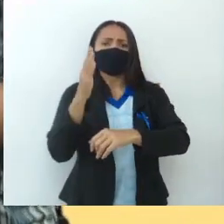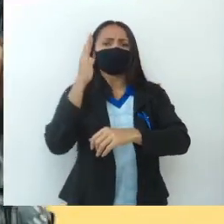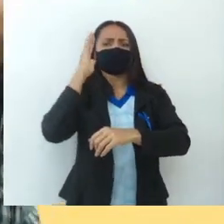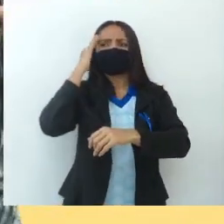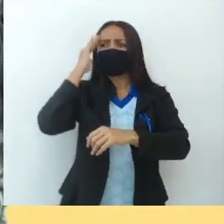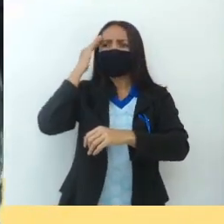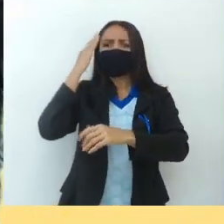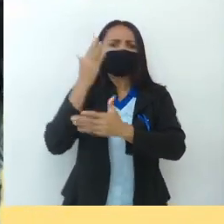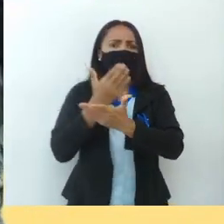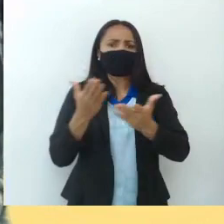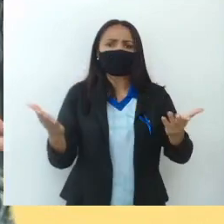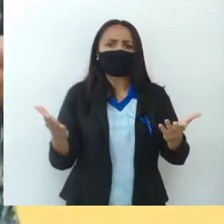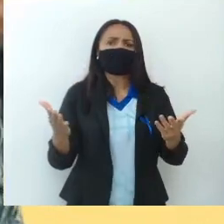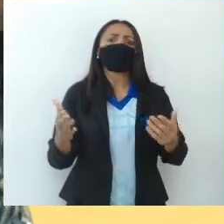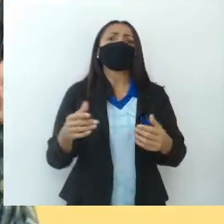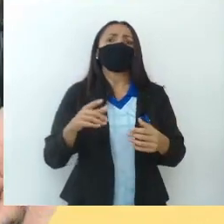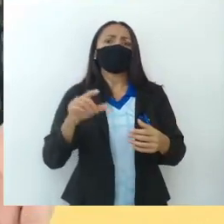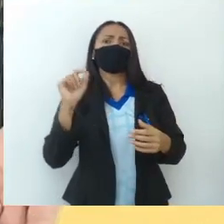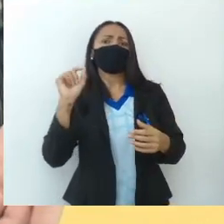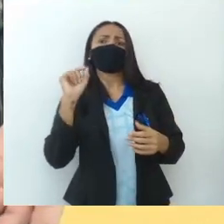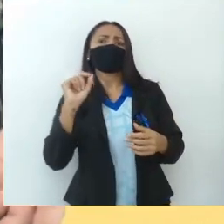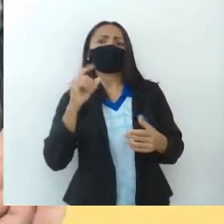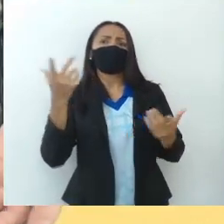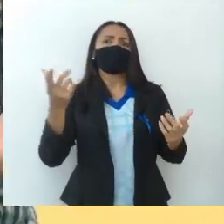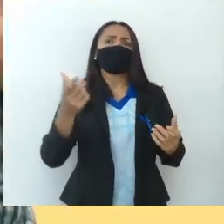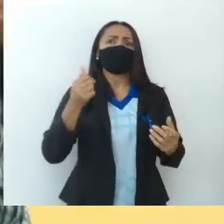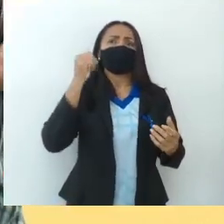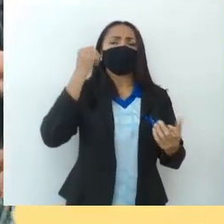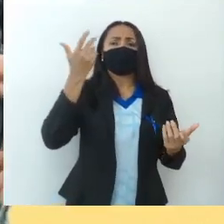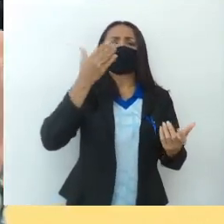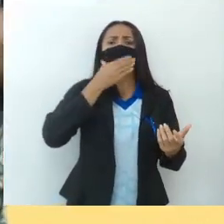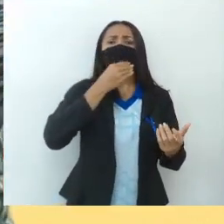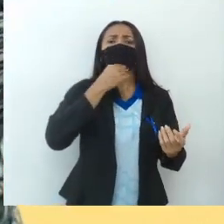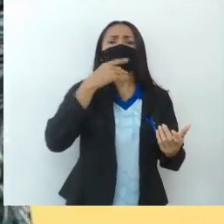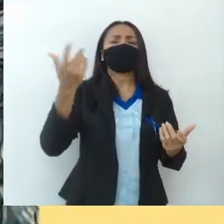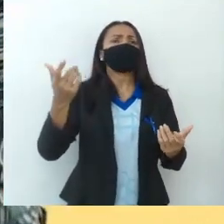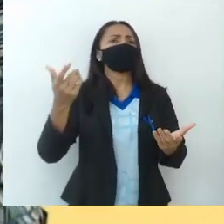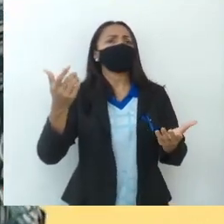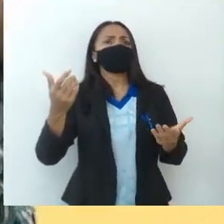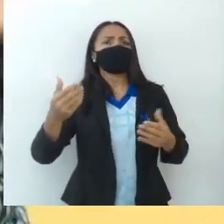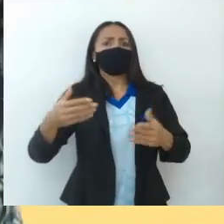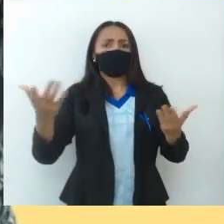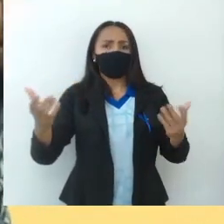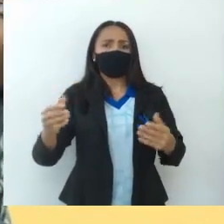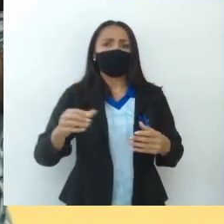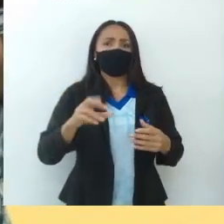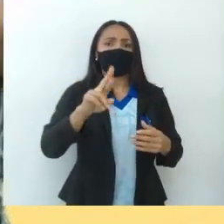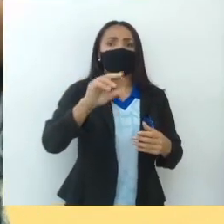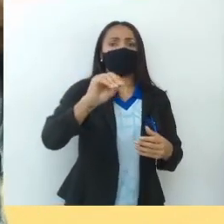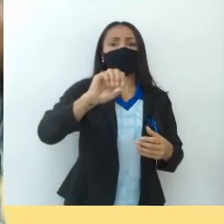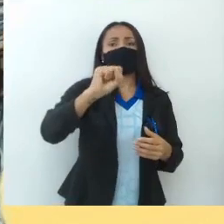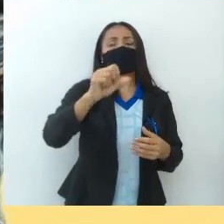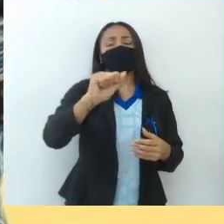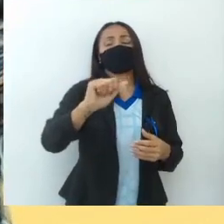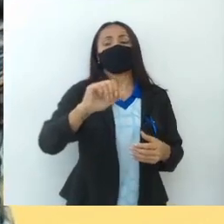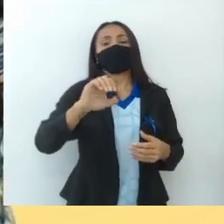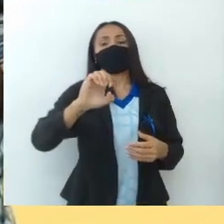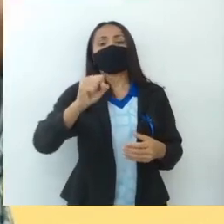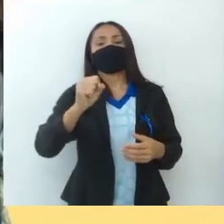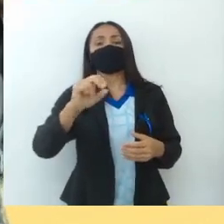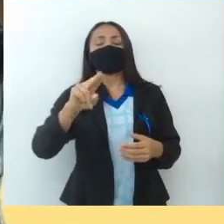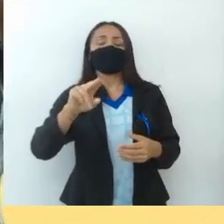né? Quem foi Cruz Cabugá? Qual foi a participação que ele teve, né? Na história de Pernambuco? Rosa e Silva. Rosa e Silva. Então, por E aí tantos vai, outros. né,